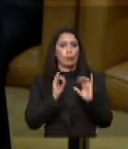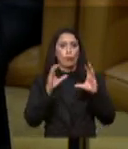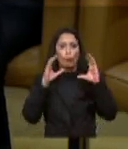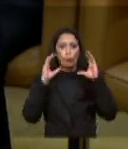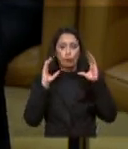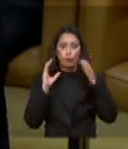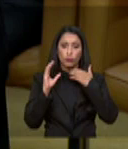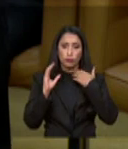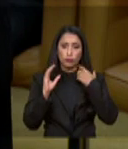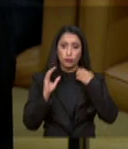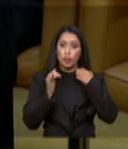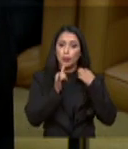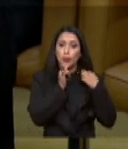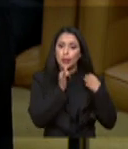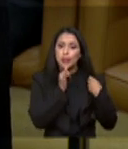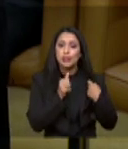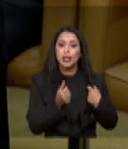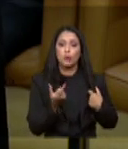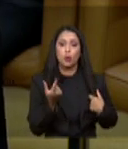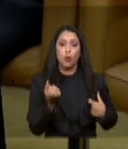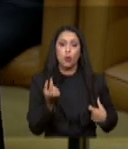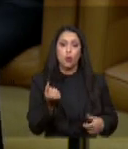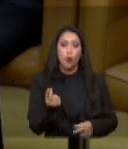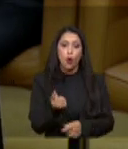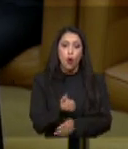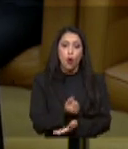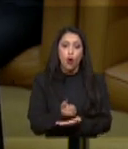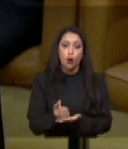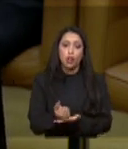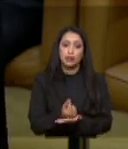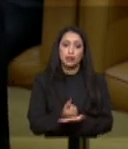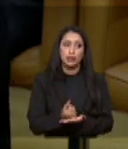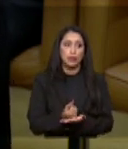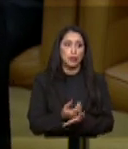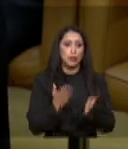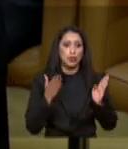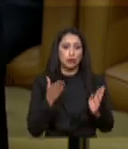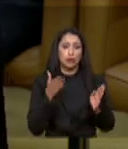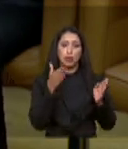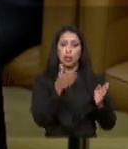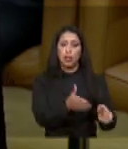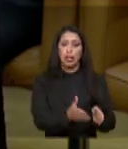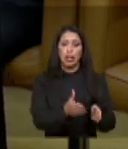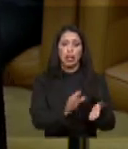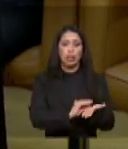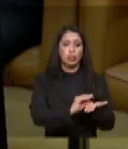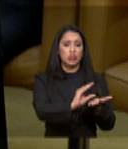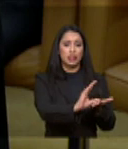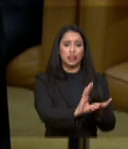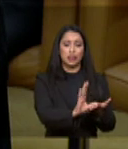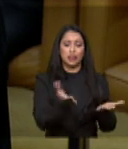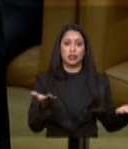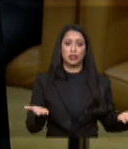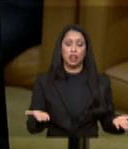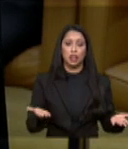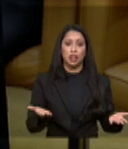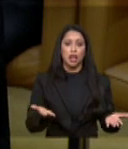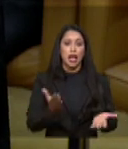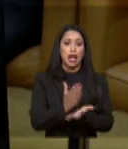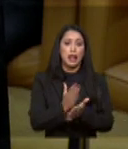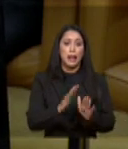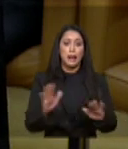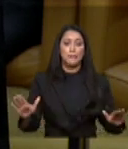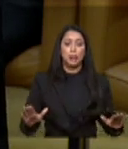utilizar o orçamento destinado, não autuando infratores, desmontando a estrutura de combate a incêndios e